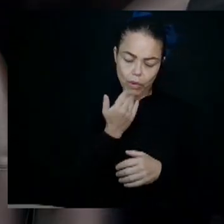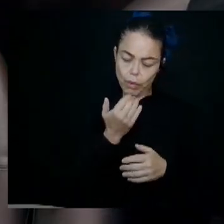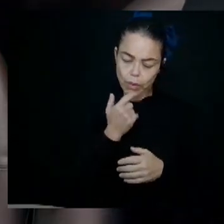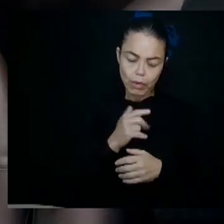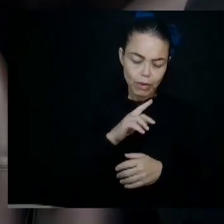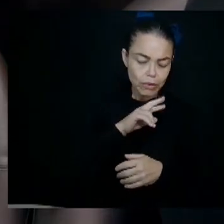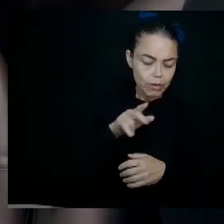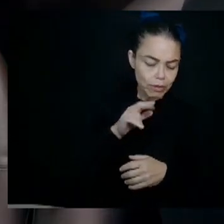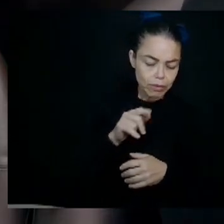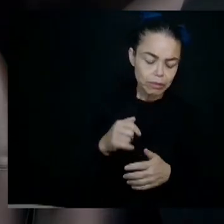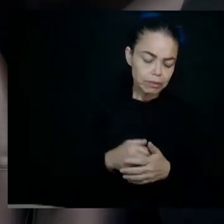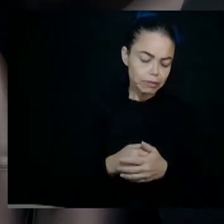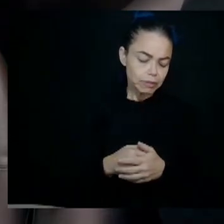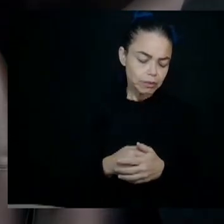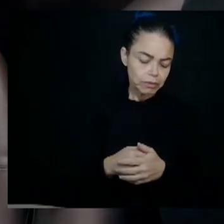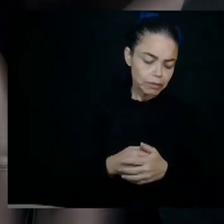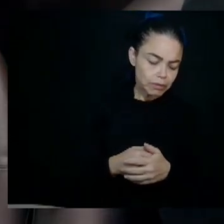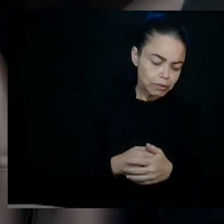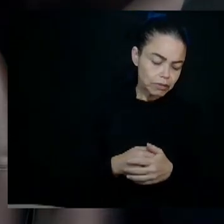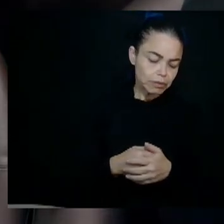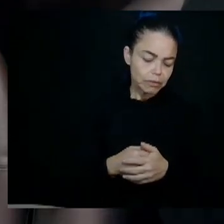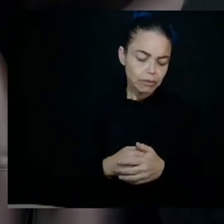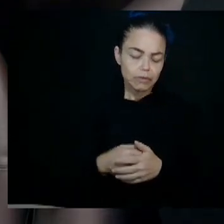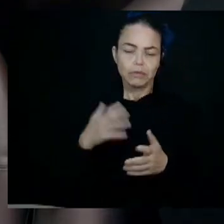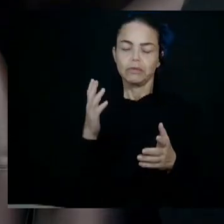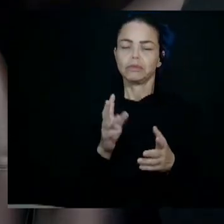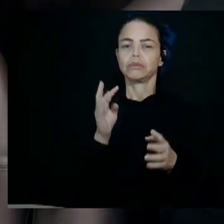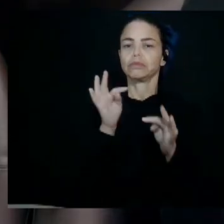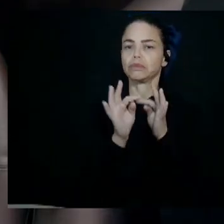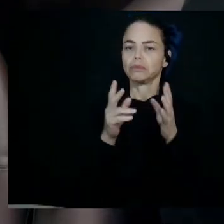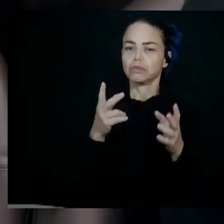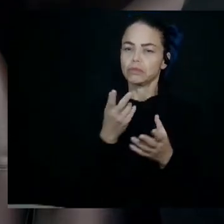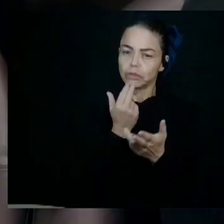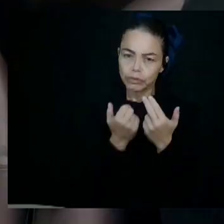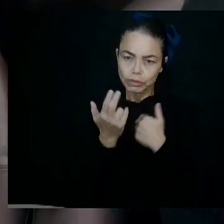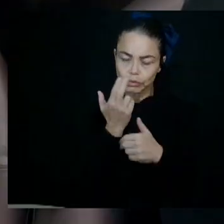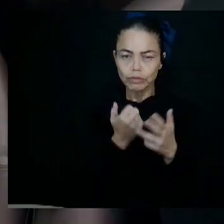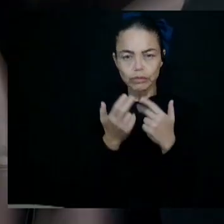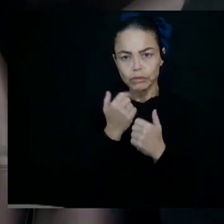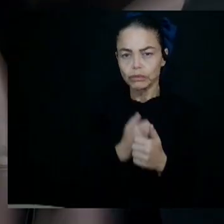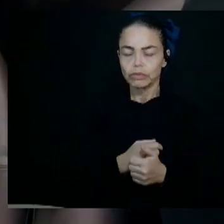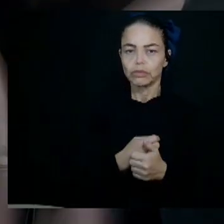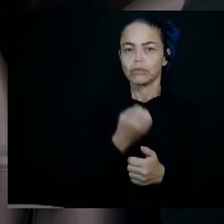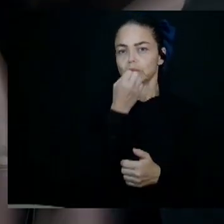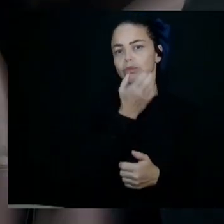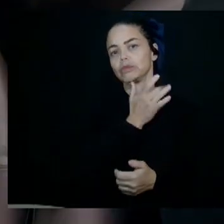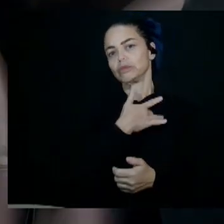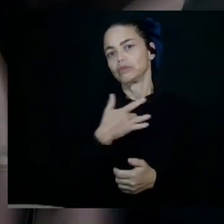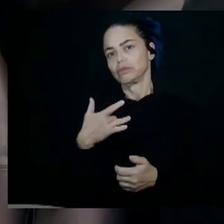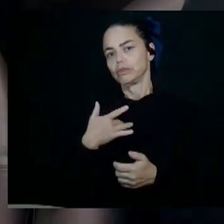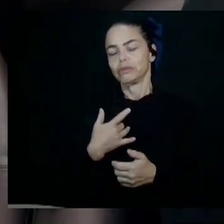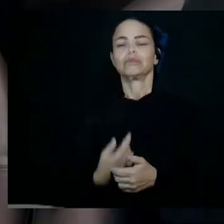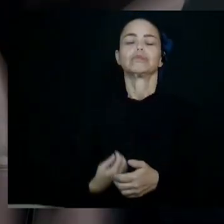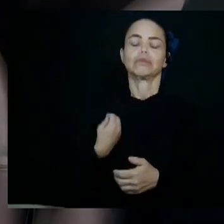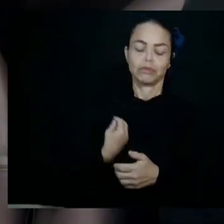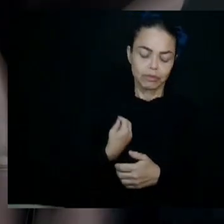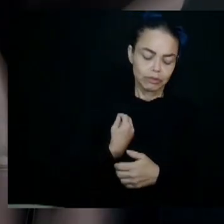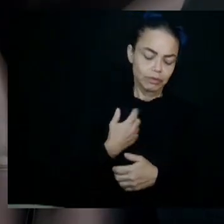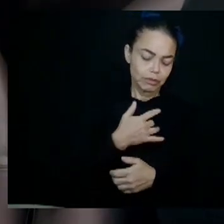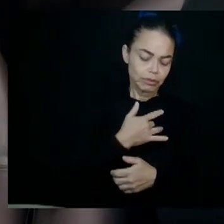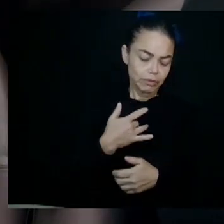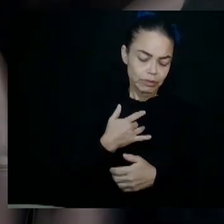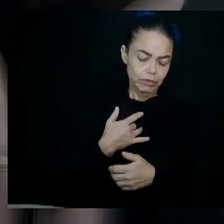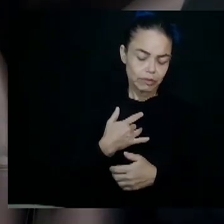gostosa, acessível, nutritiva e que vai trazer benefício para a saúde dessas pessoas. Então a gente vai, já está